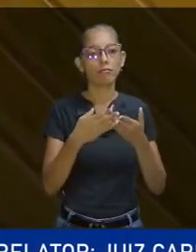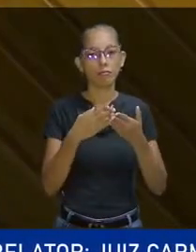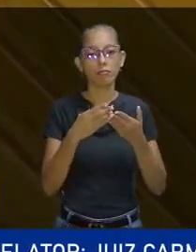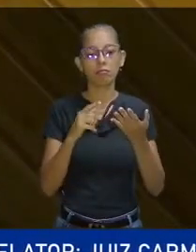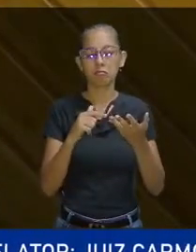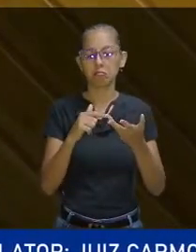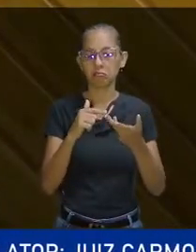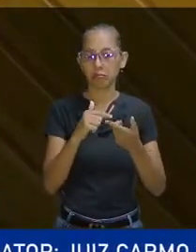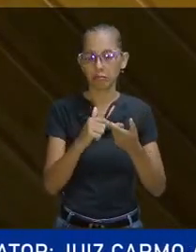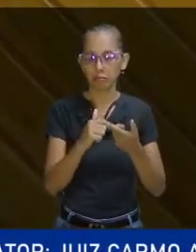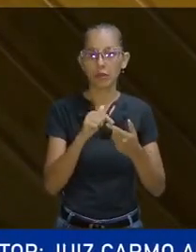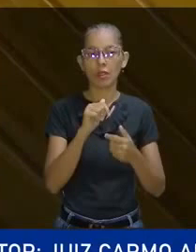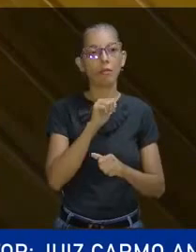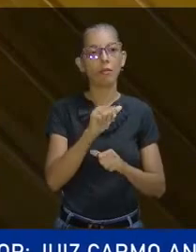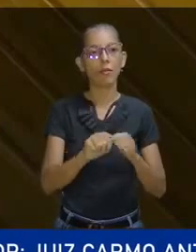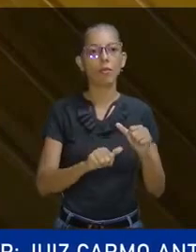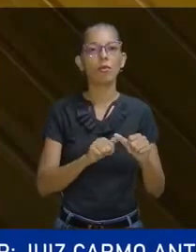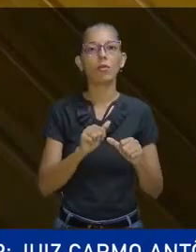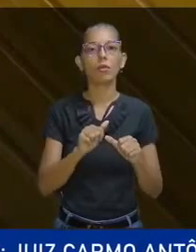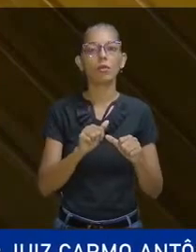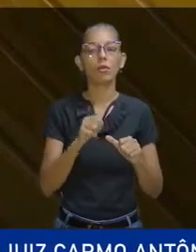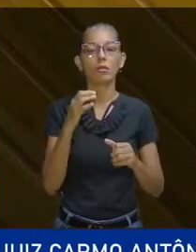em relação à ação.